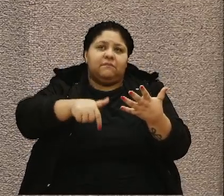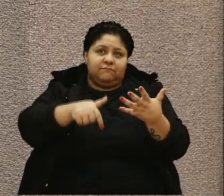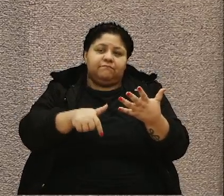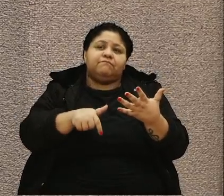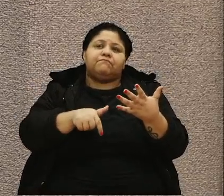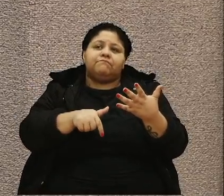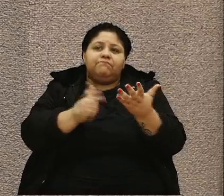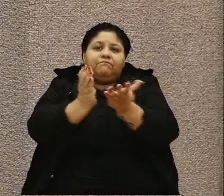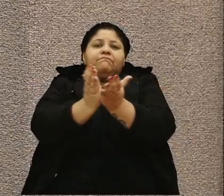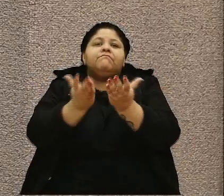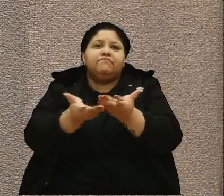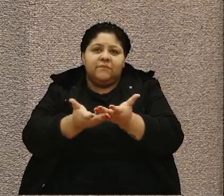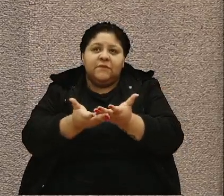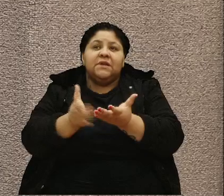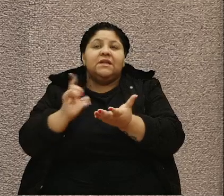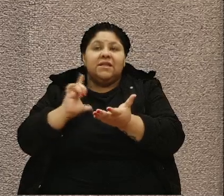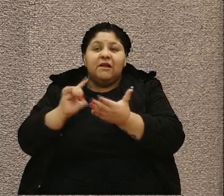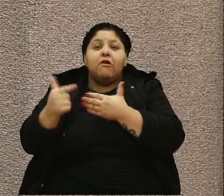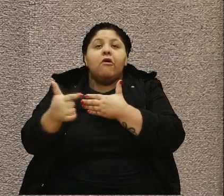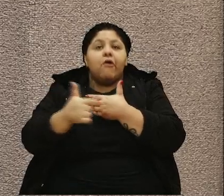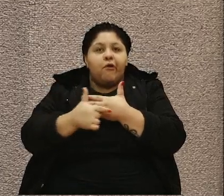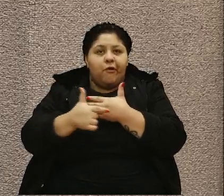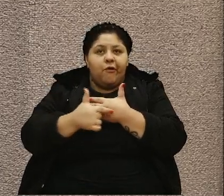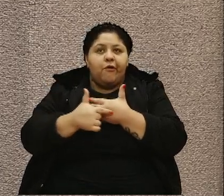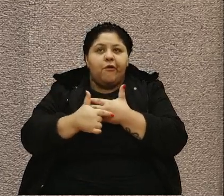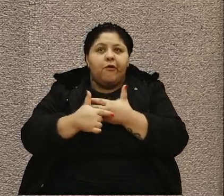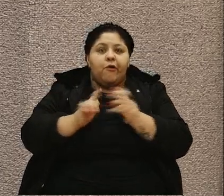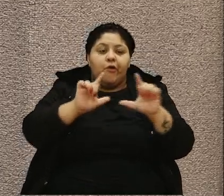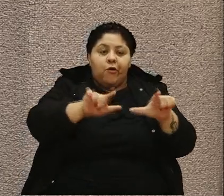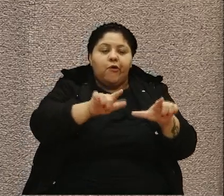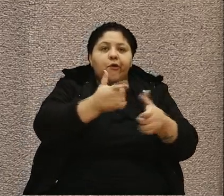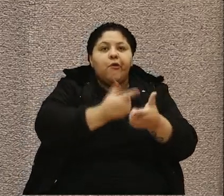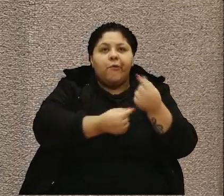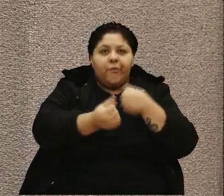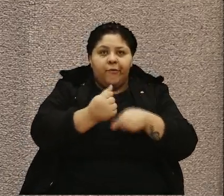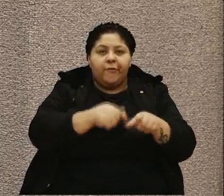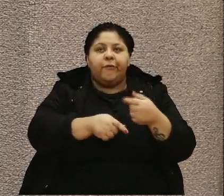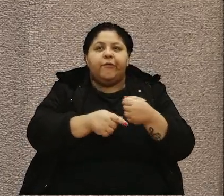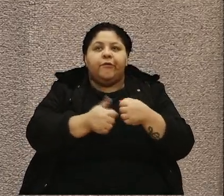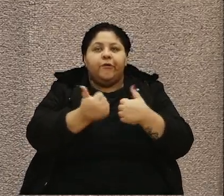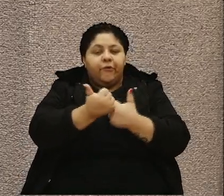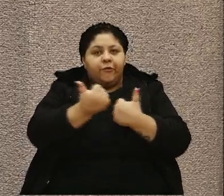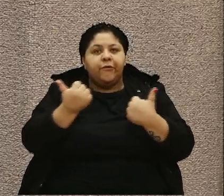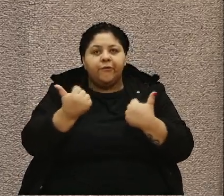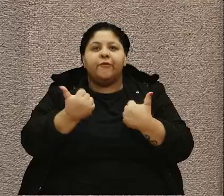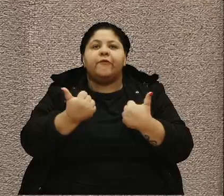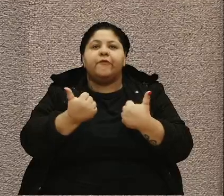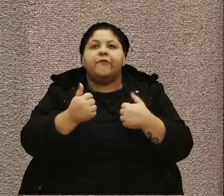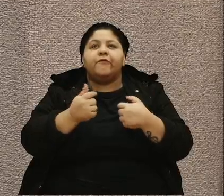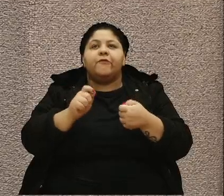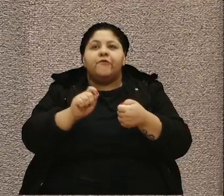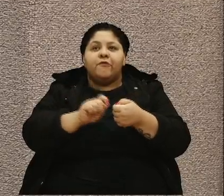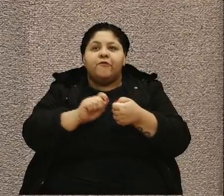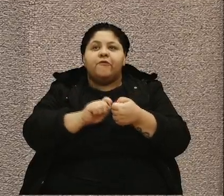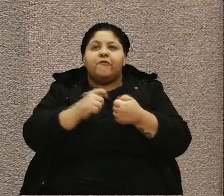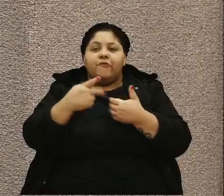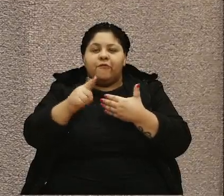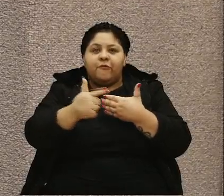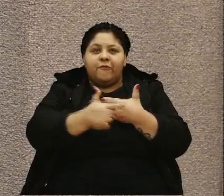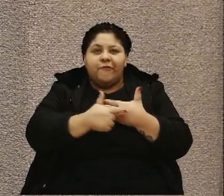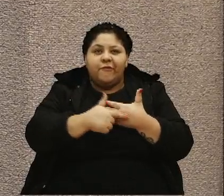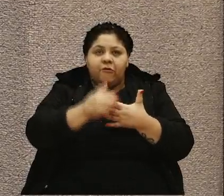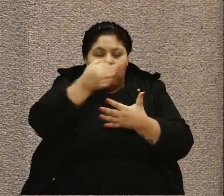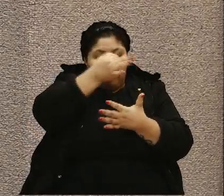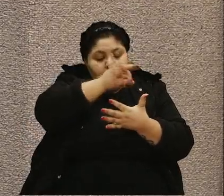a comissão cumpre o seu papel, os escritórios que dão assessoria à Câmara cumprem o seu papel,